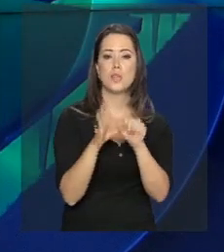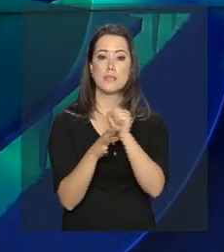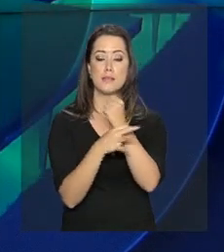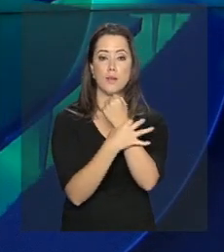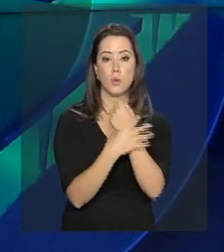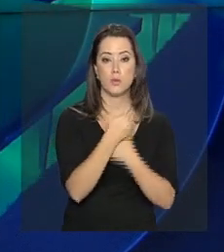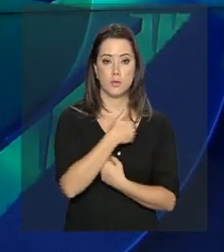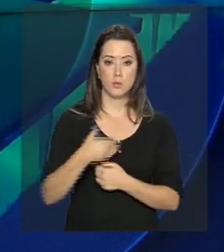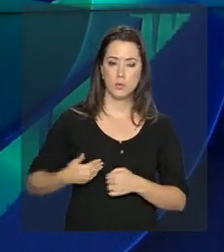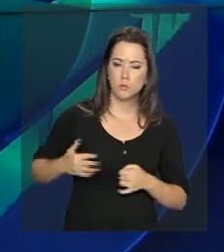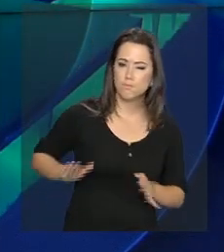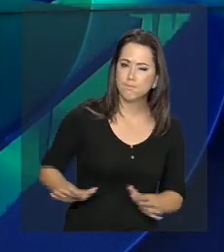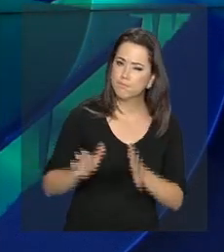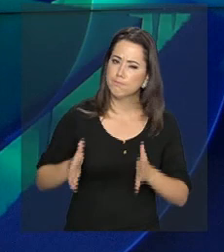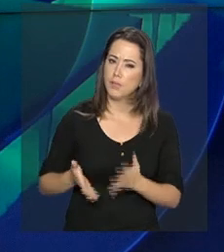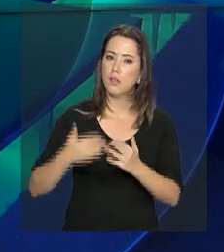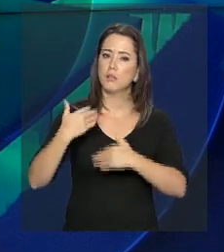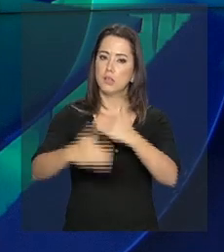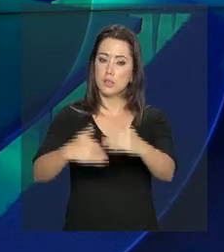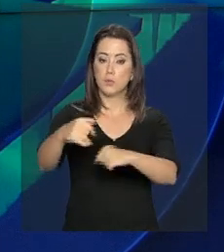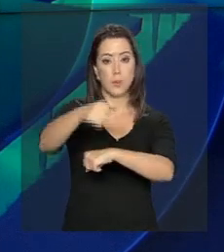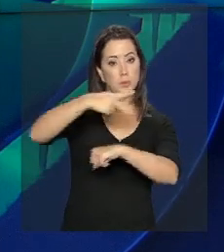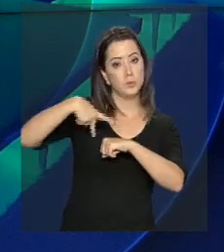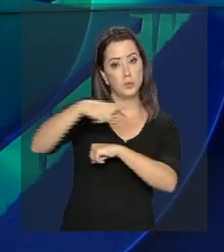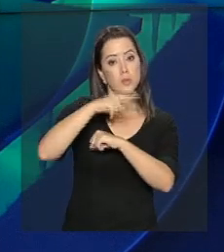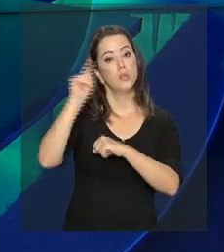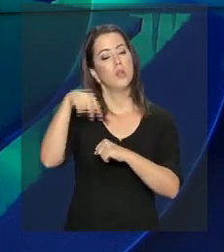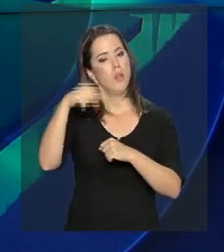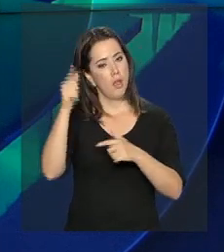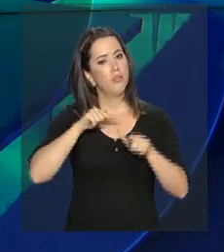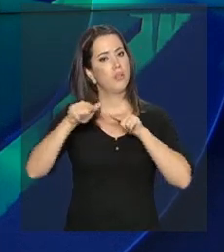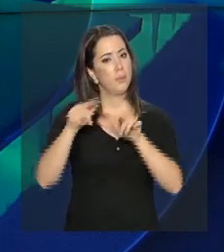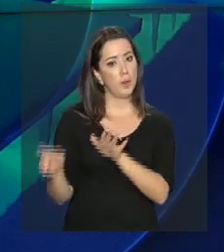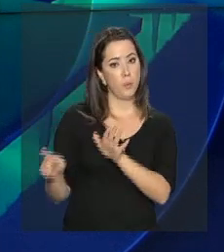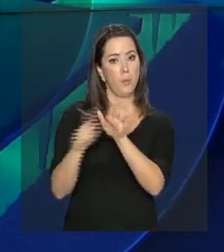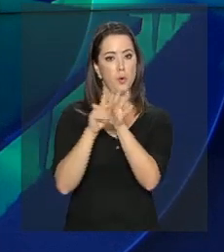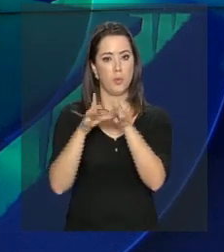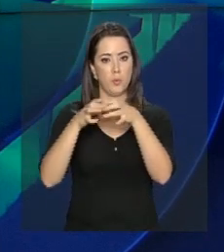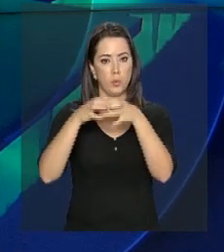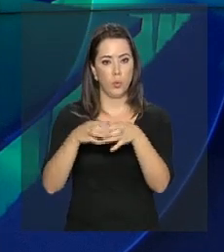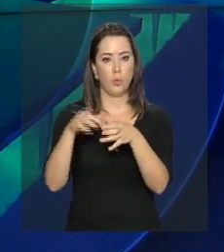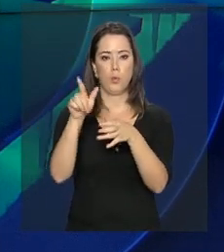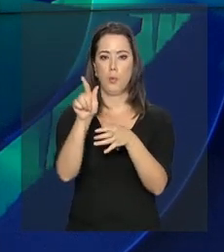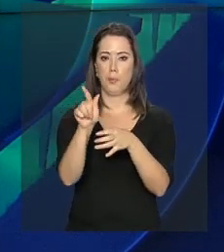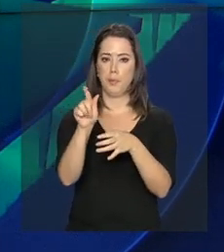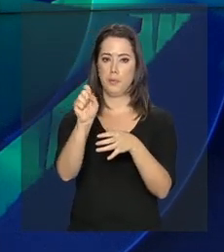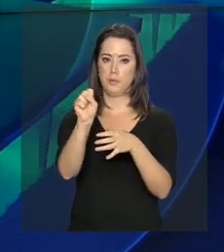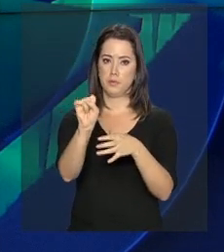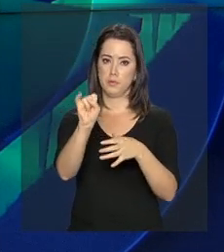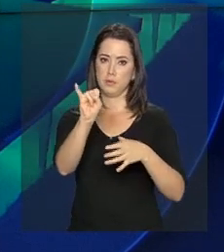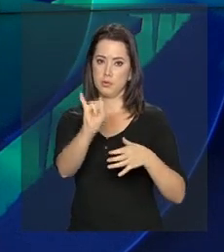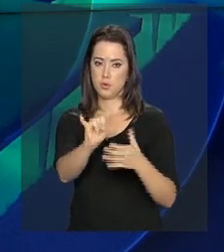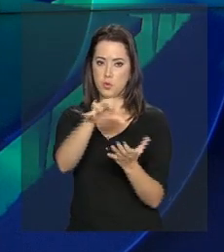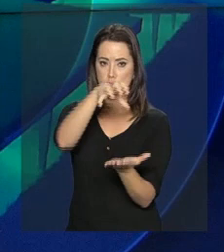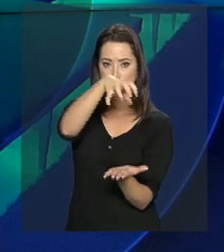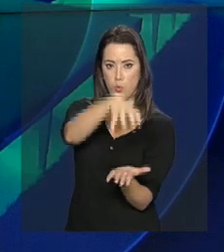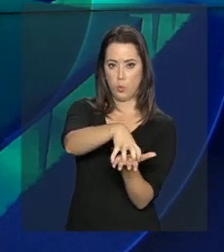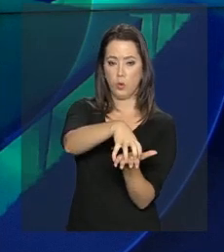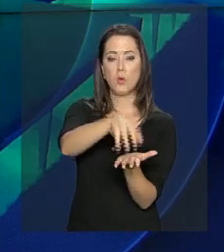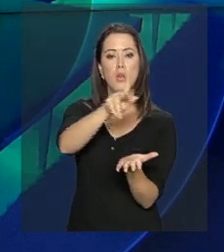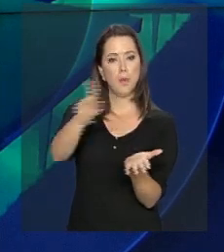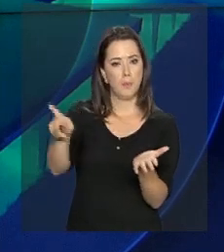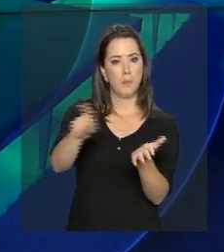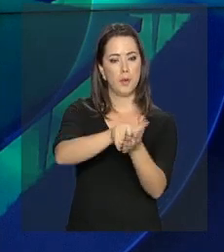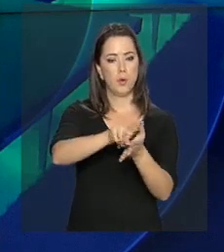do governo e impulsionar o desenvolvimento da nação são algumas das funções do gabinete de segurança institucional órgão